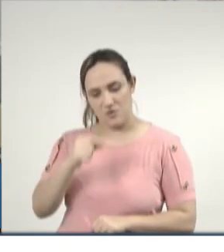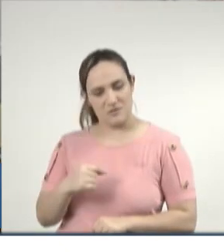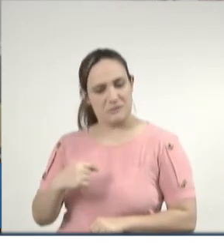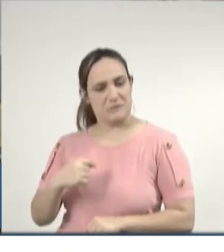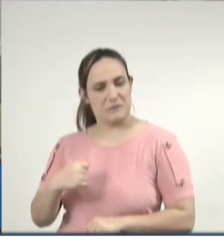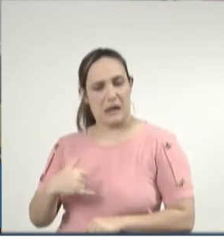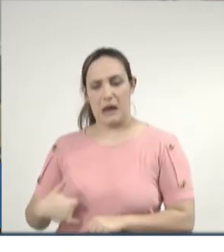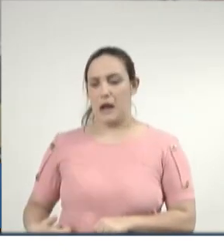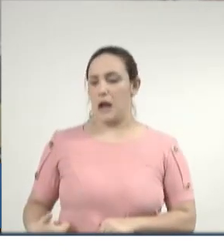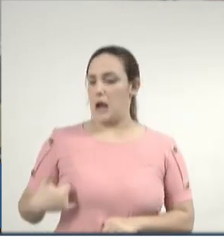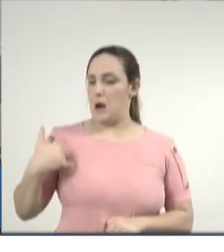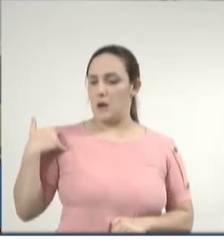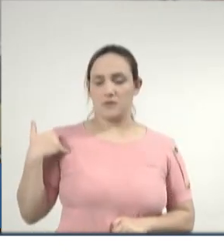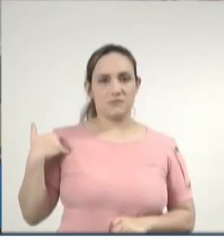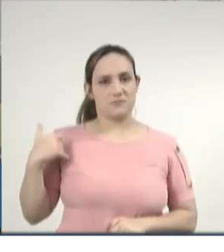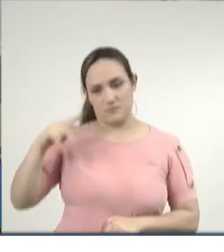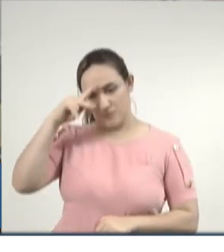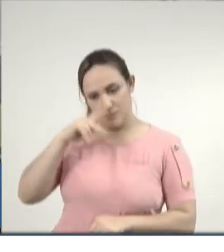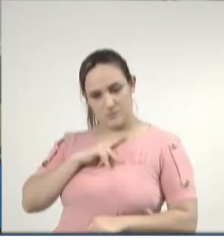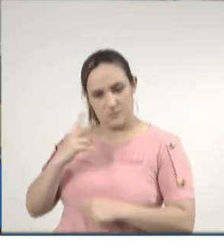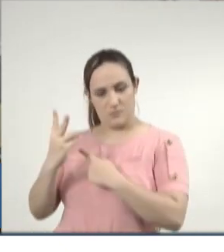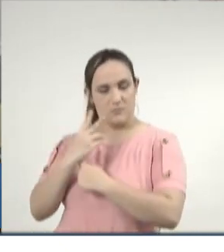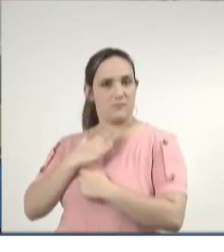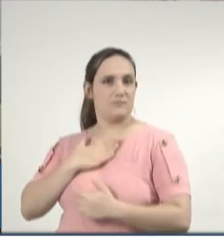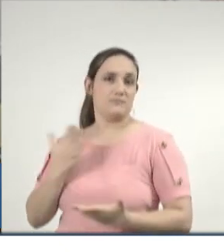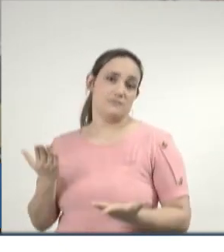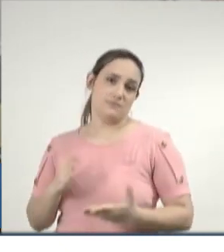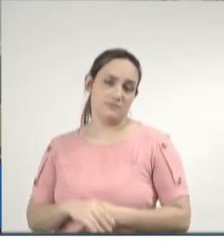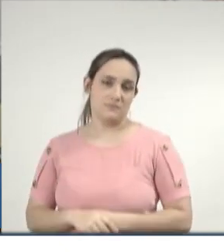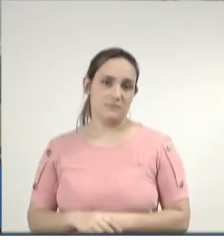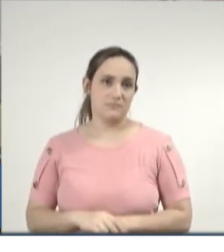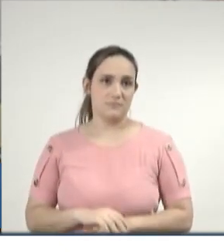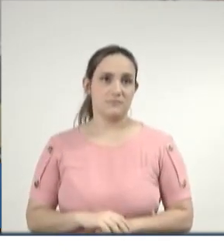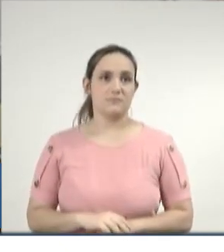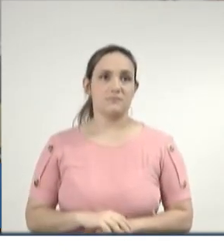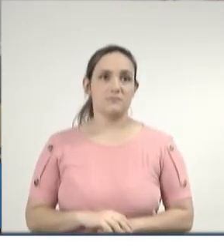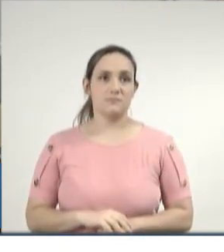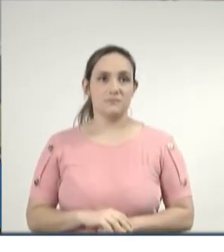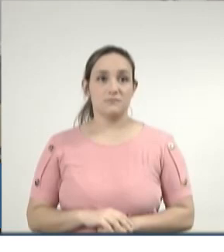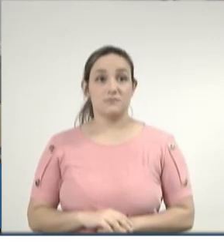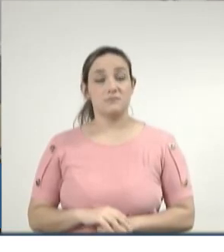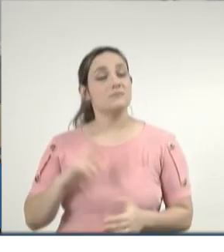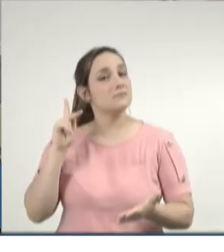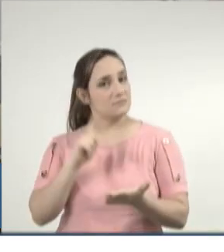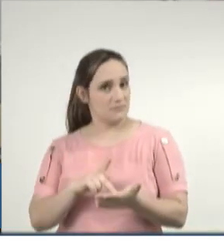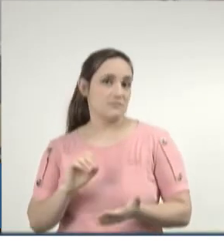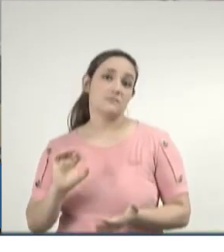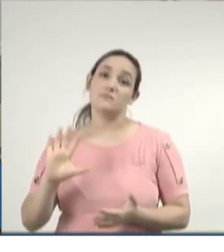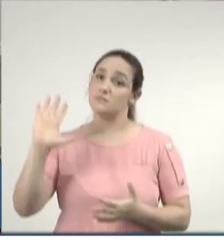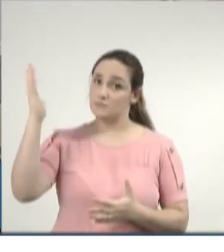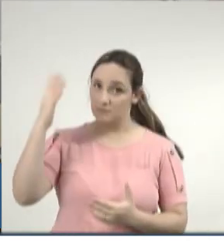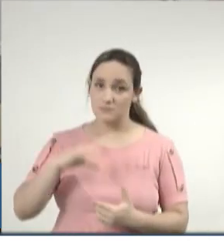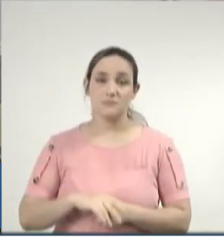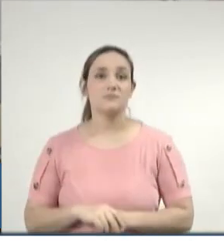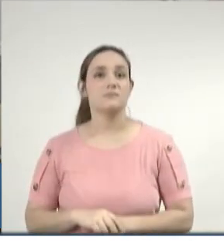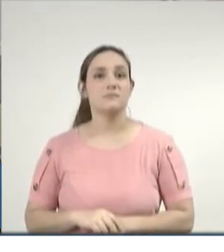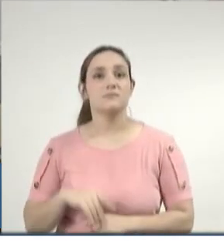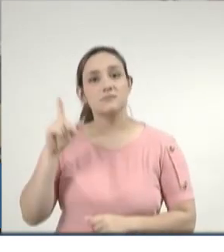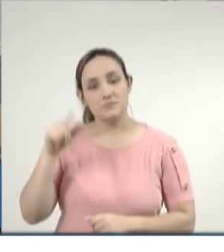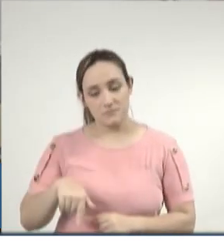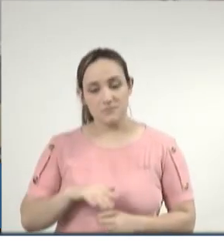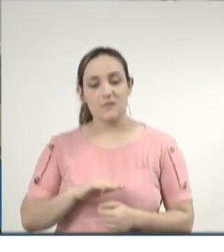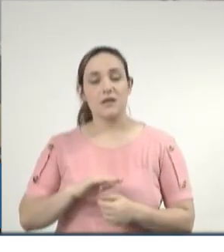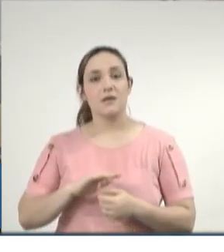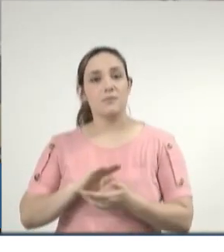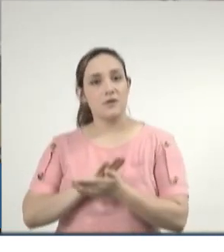pensa pondo a nela. profissão dela em primeiro lugar. Isso é Realidade. realidade, é misoginia e é